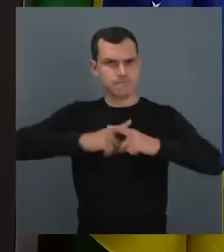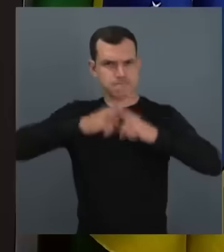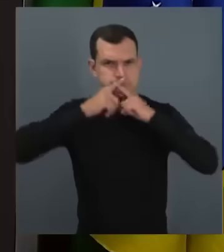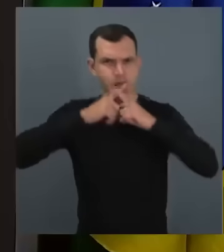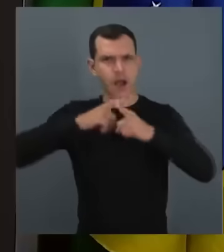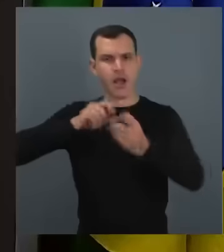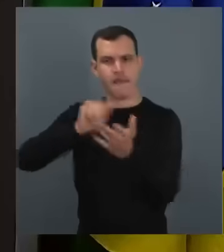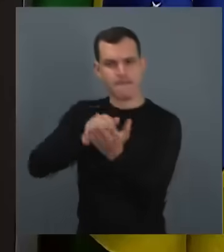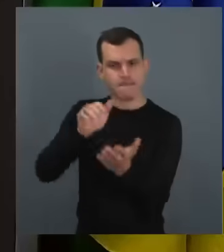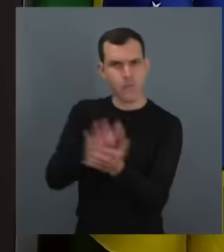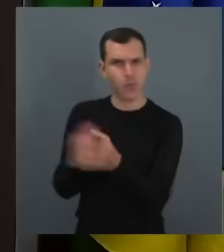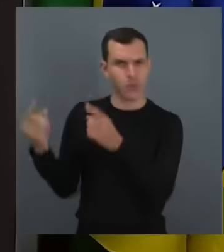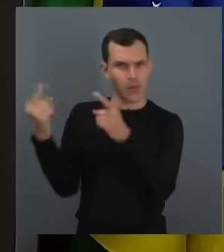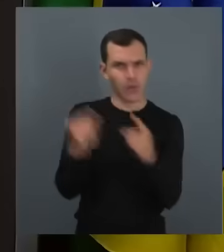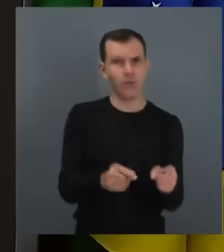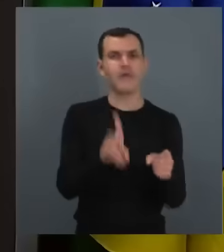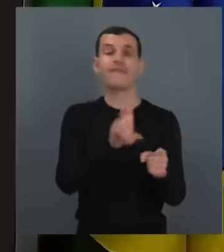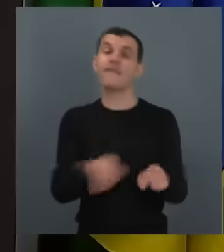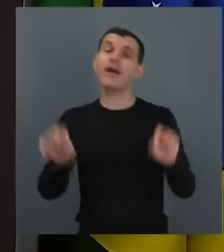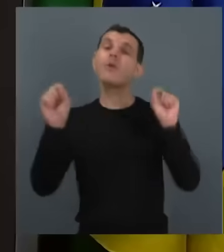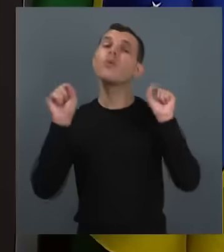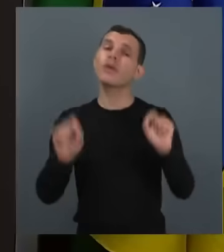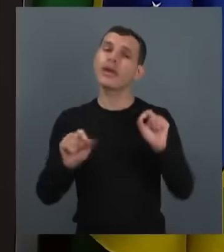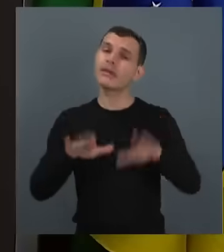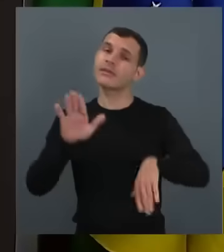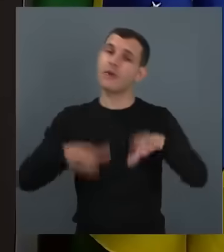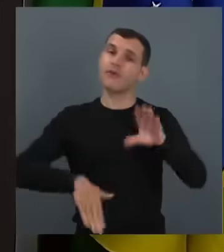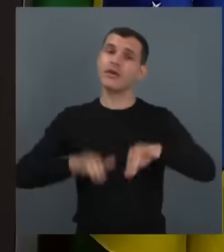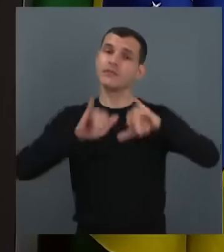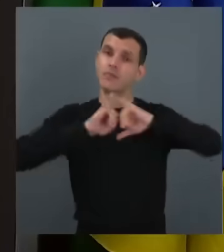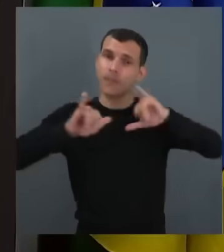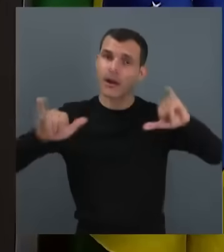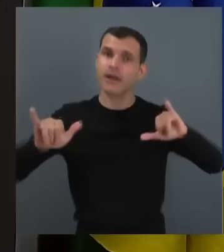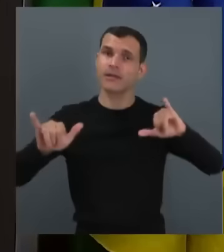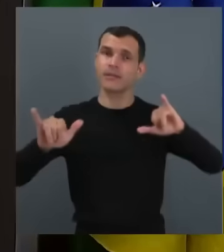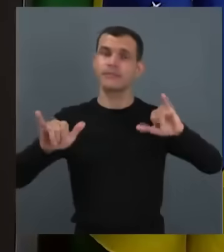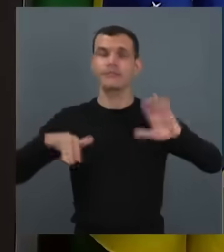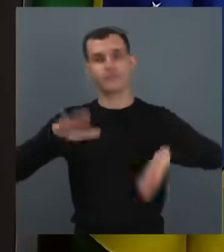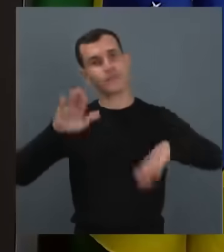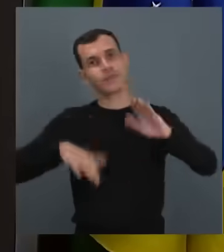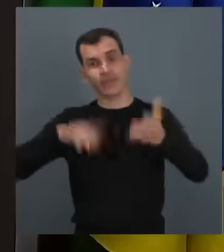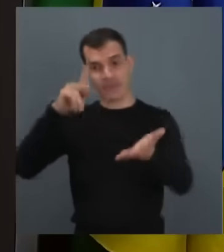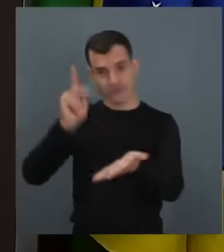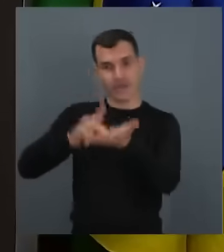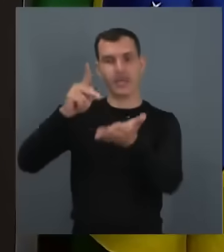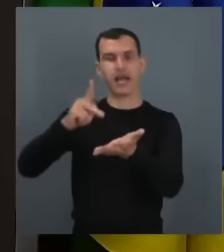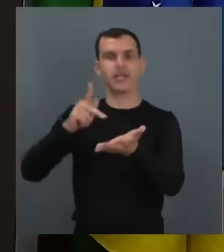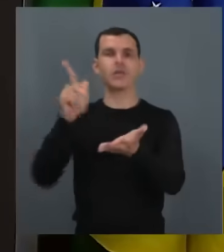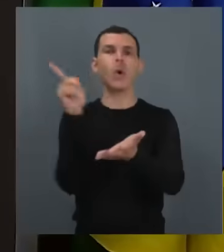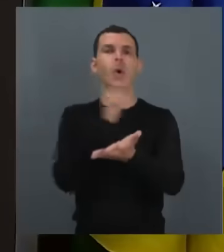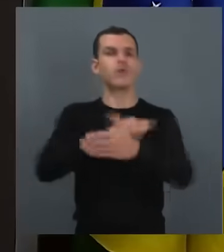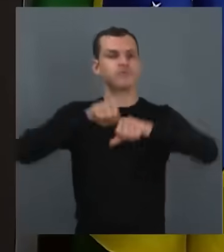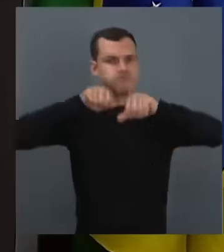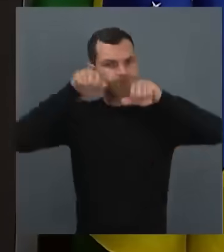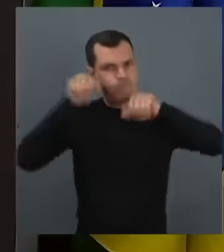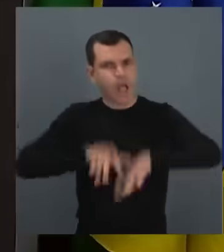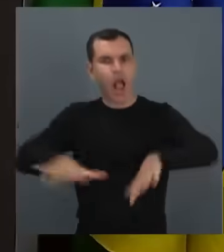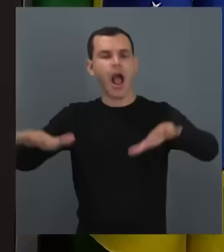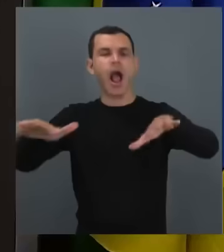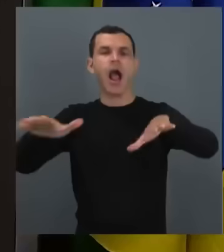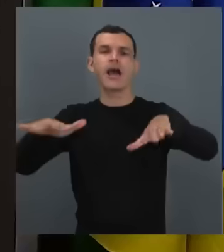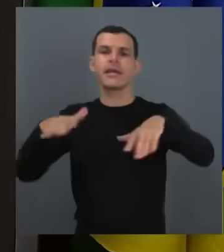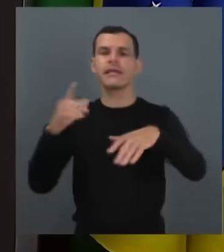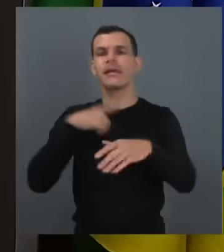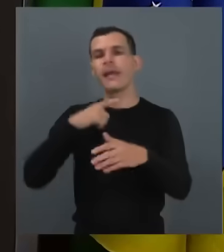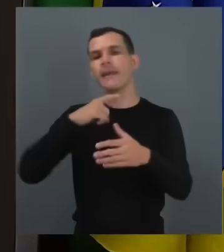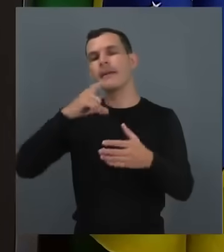Paralelo, vai ser a propaganda. Quem sabe, a verdade disso tudo possa vir à tona e alguns mitos